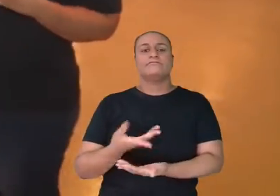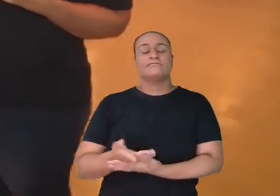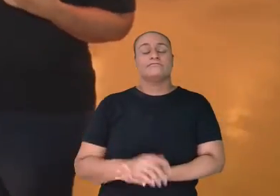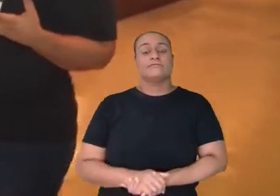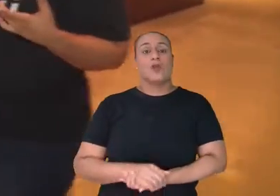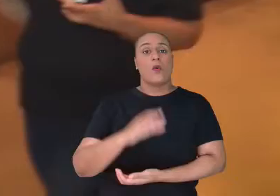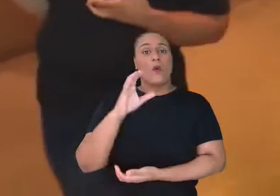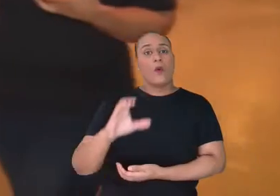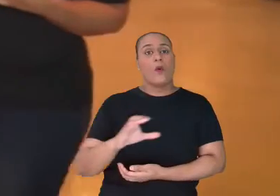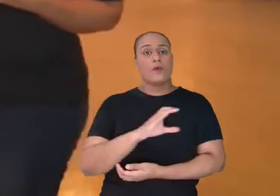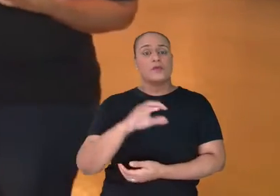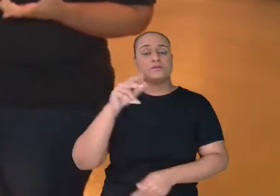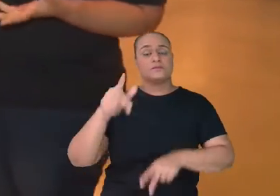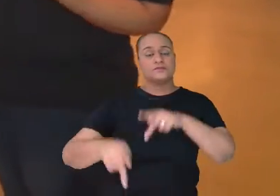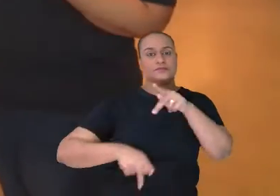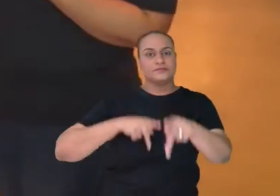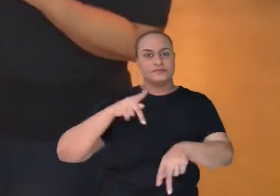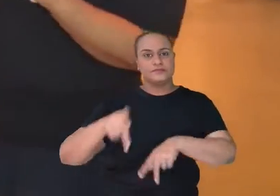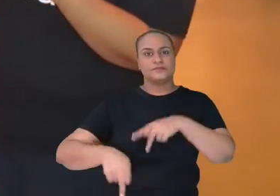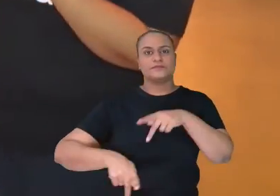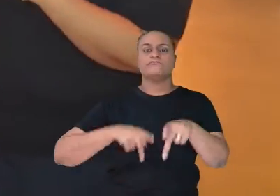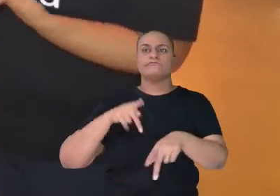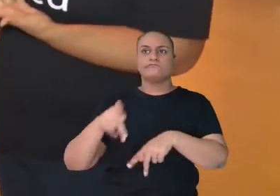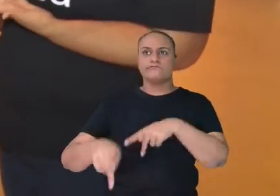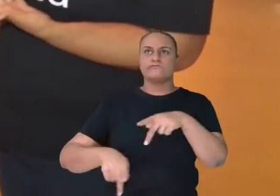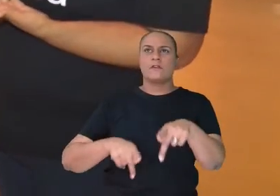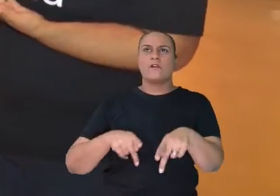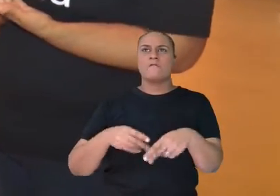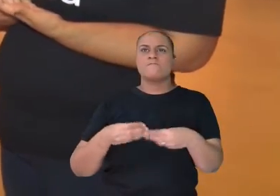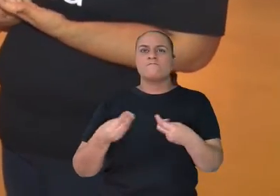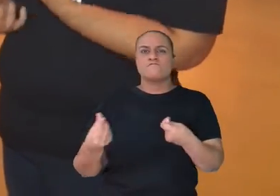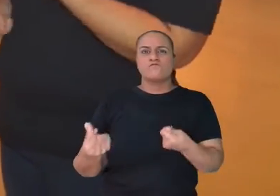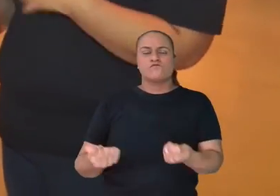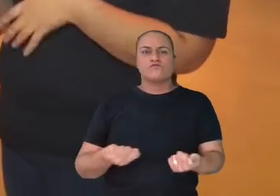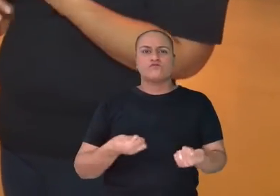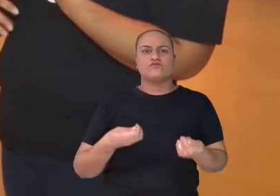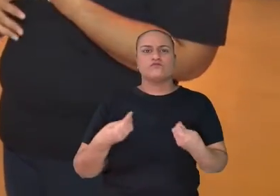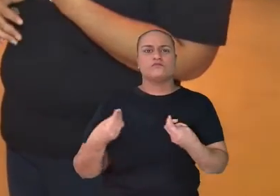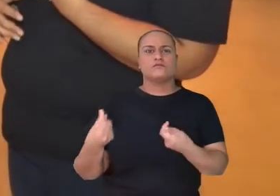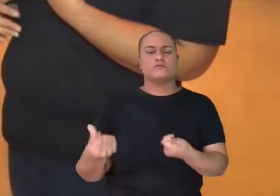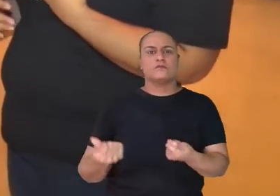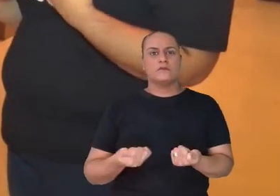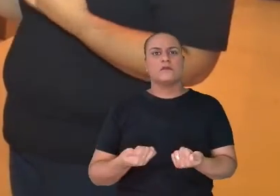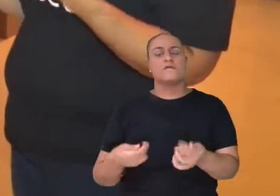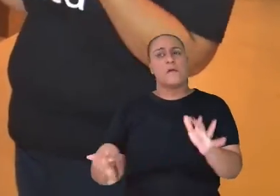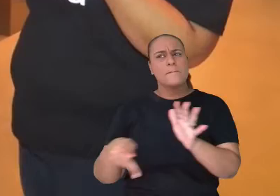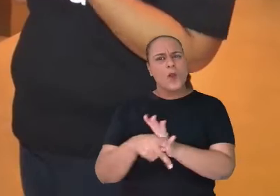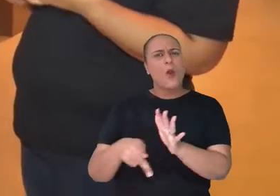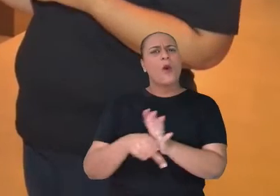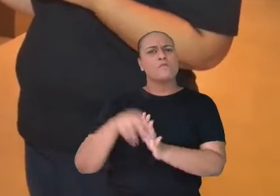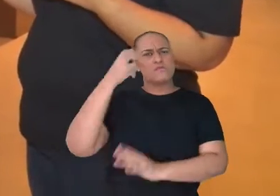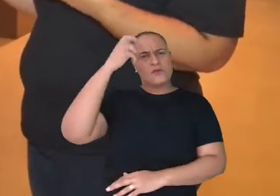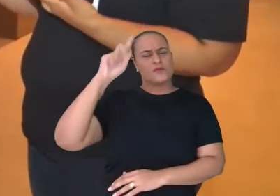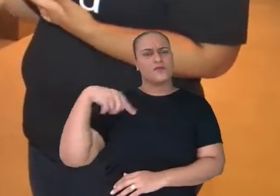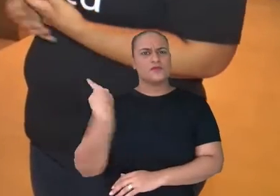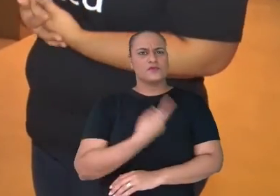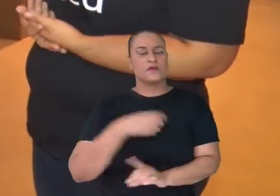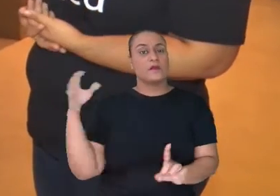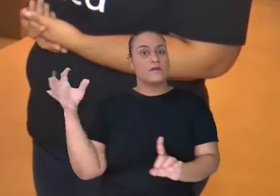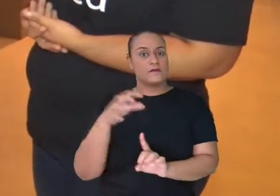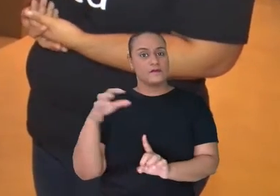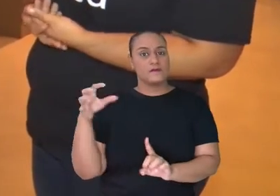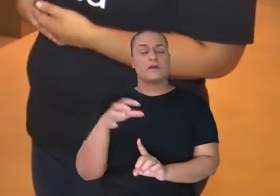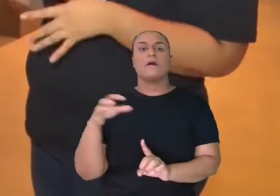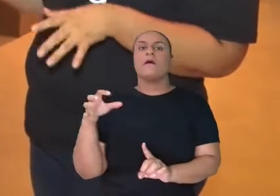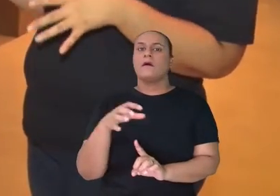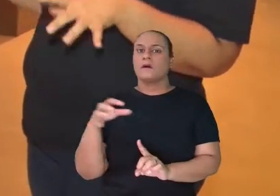ele foi de certa forma fez tão parte da nossa cultura que isso se reflete também na arte